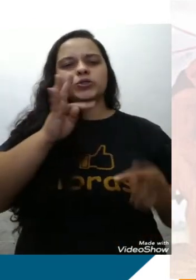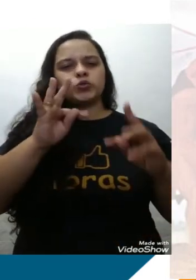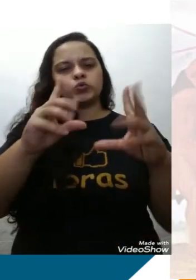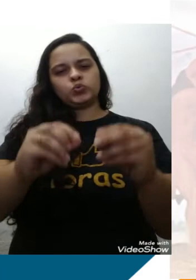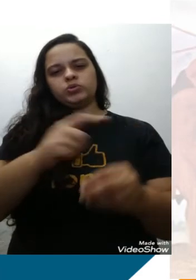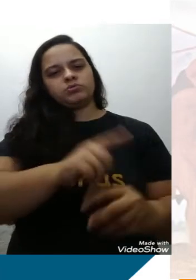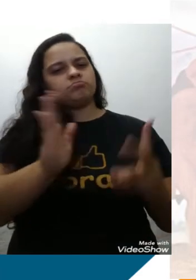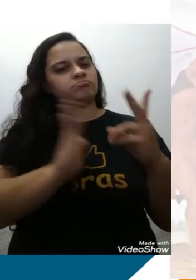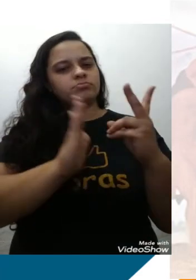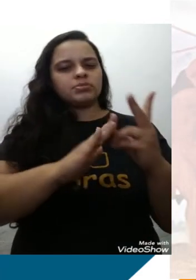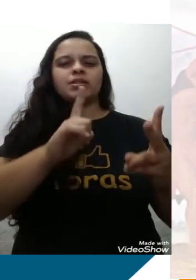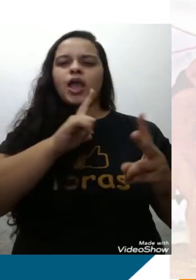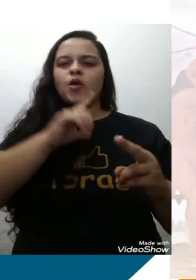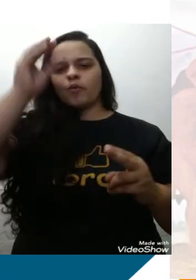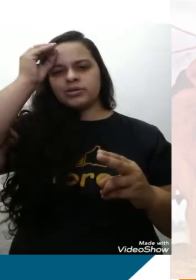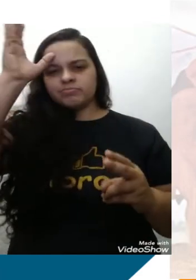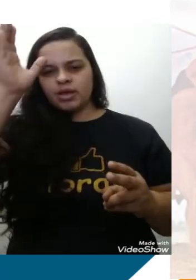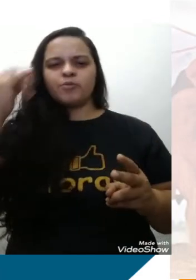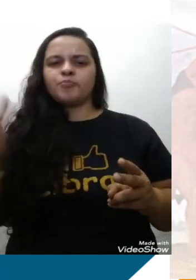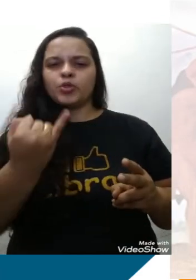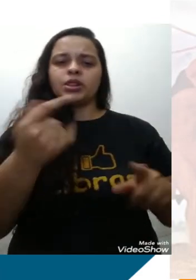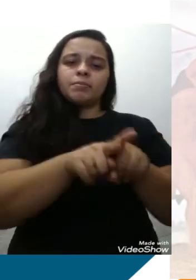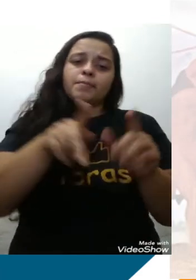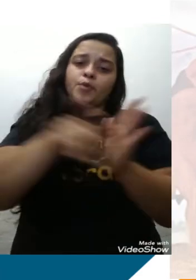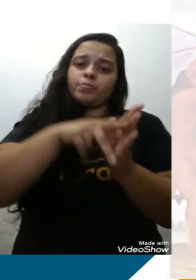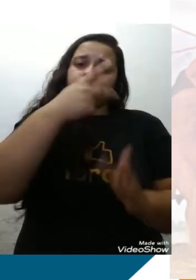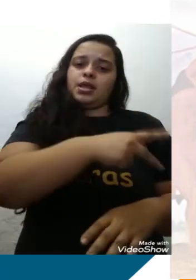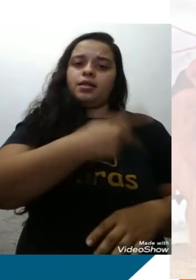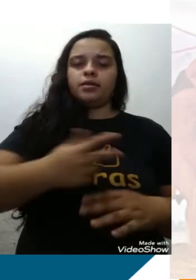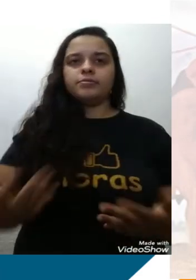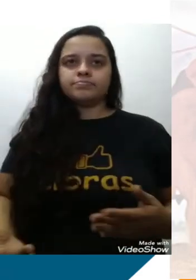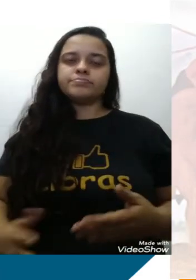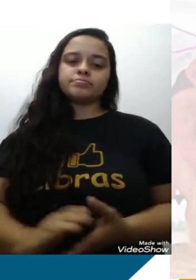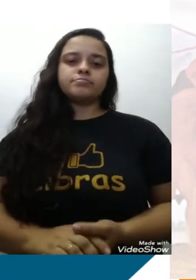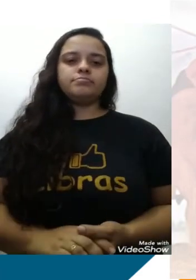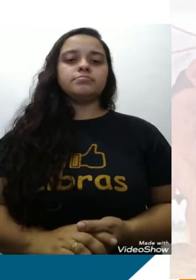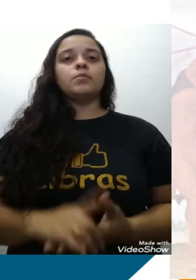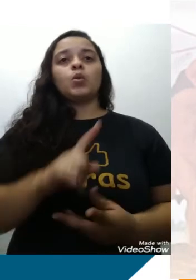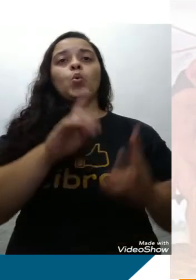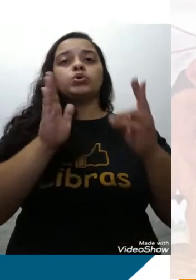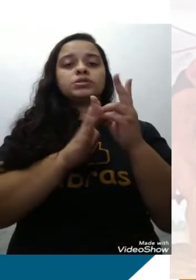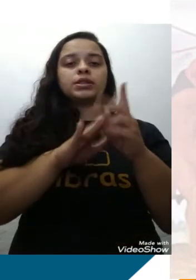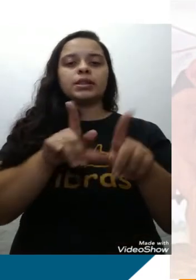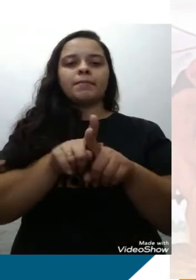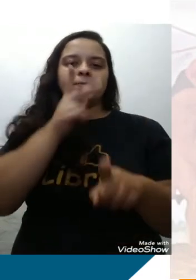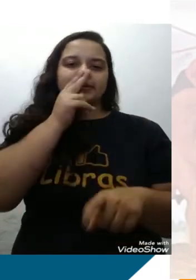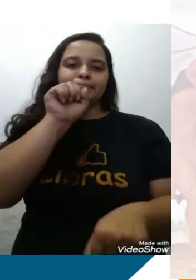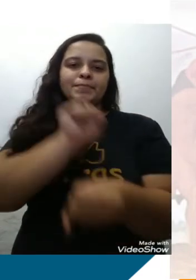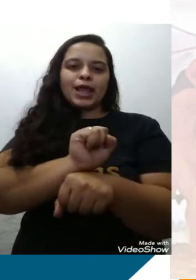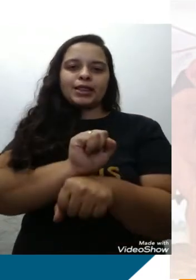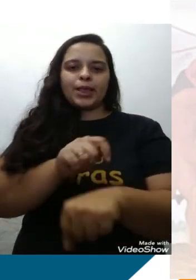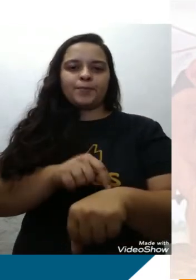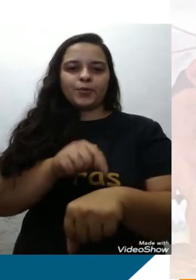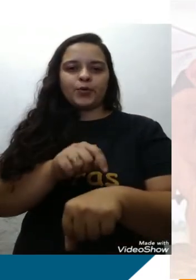eles habitam. Enfim, eles têm uma série de conhecimentos muito importantes e próprios das suas sociedades. Os indígenas pararam